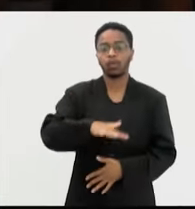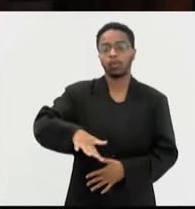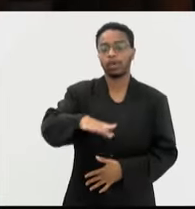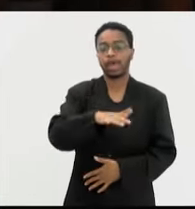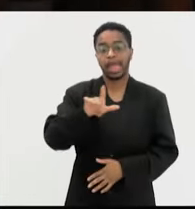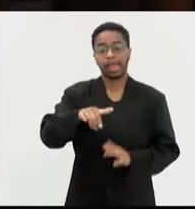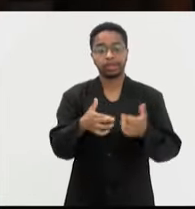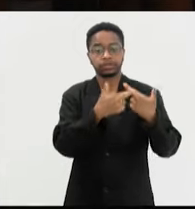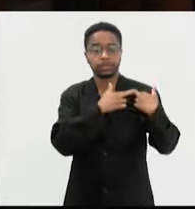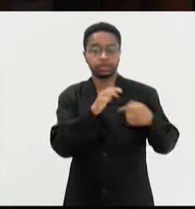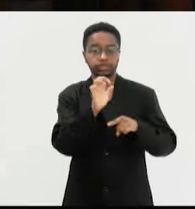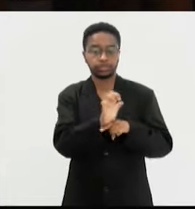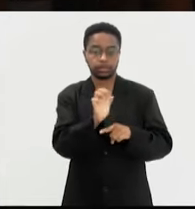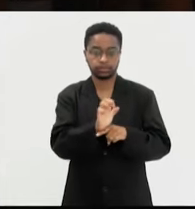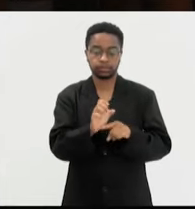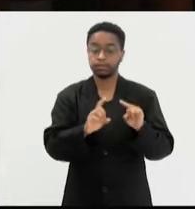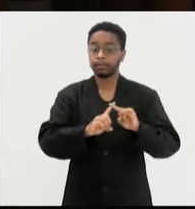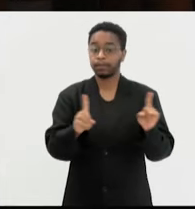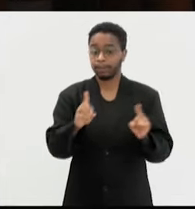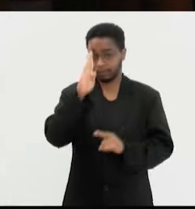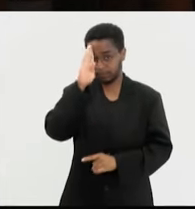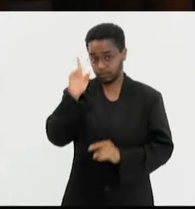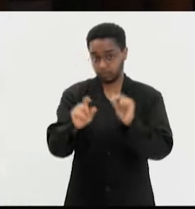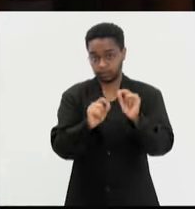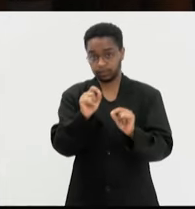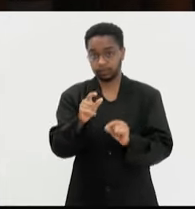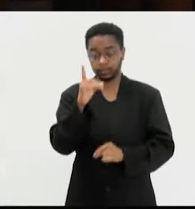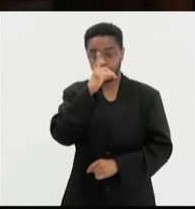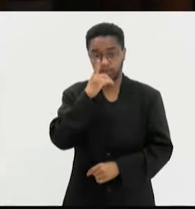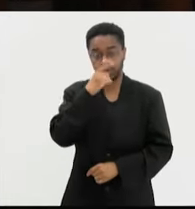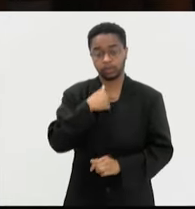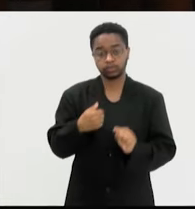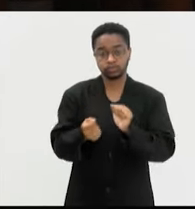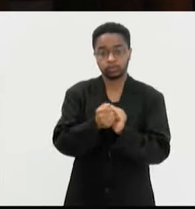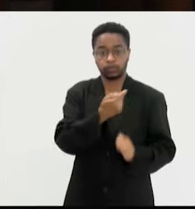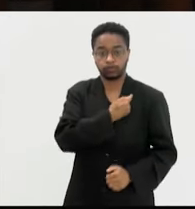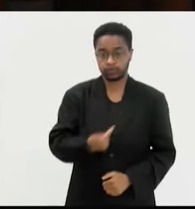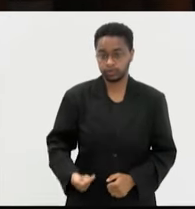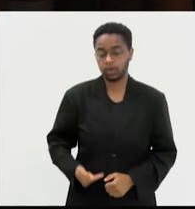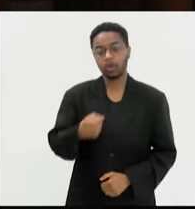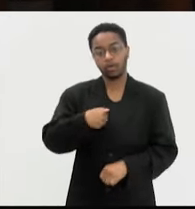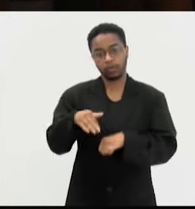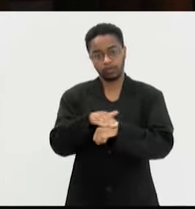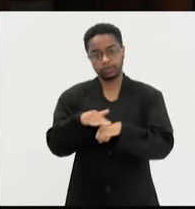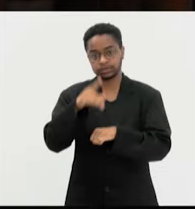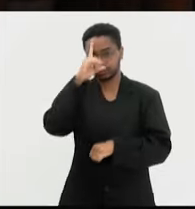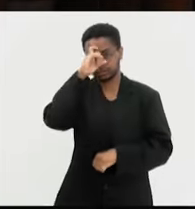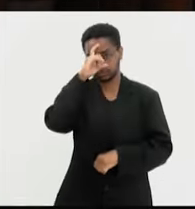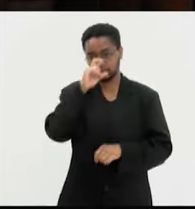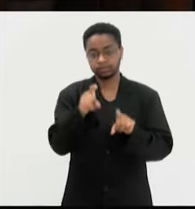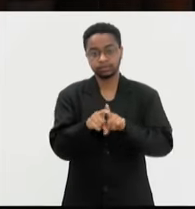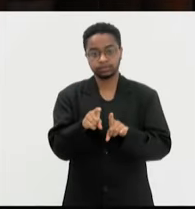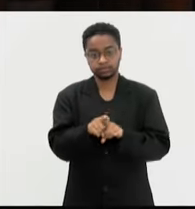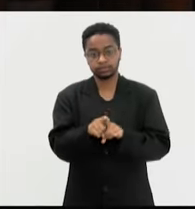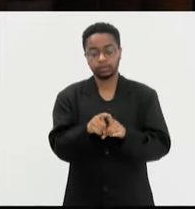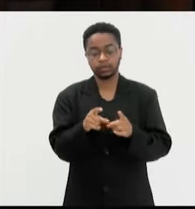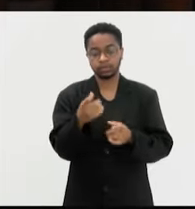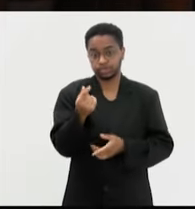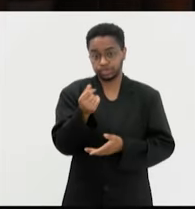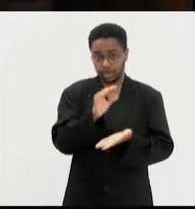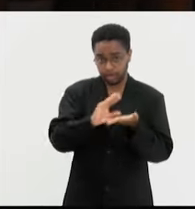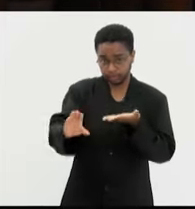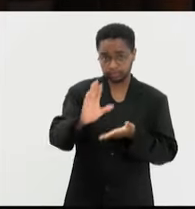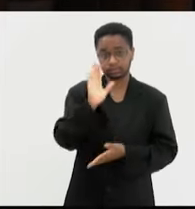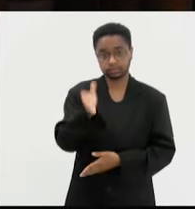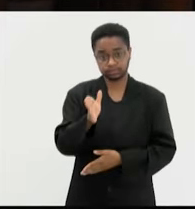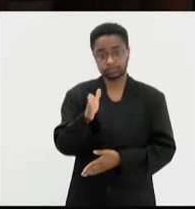só chegar lá e o e o de tudo domingo eu tava Governador e falei com ele do hospital inclusive o recurso a verba já está